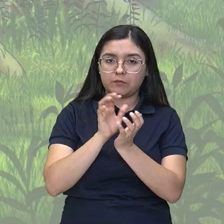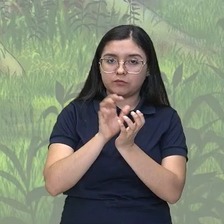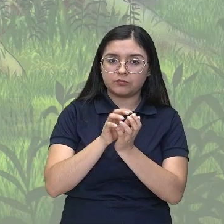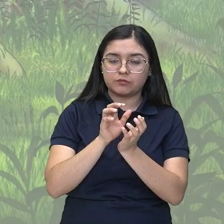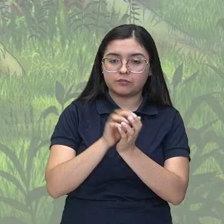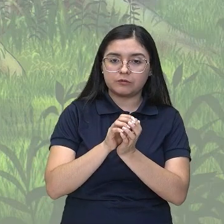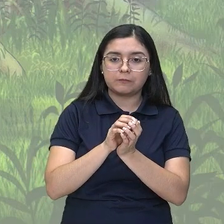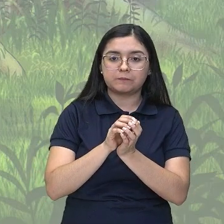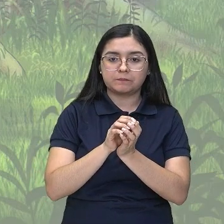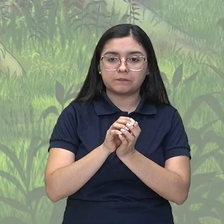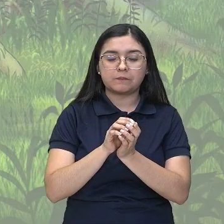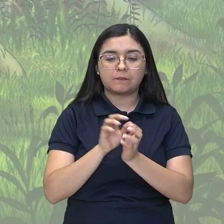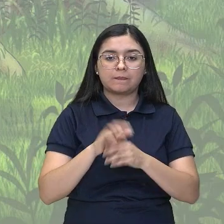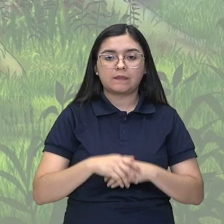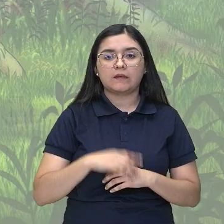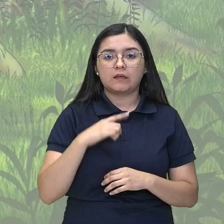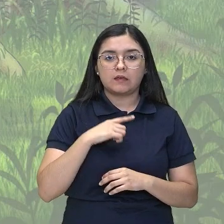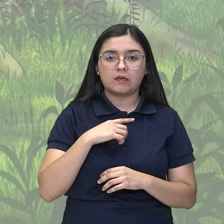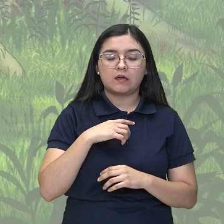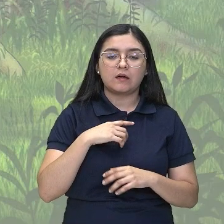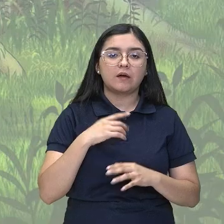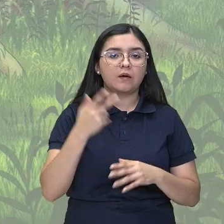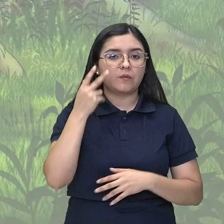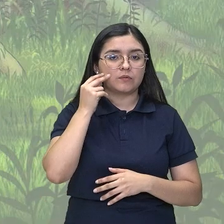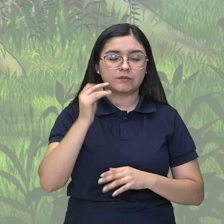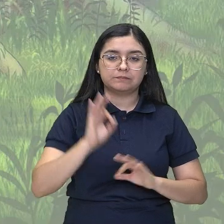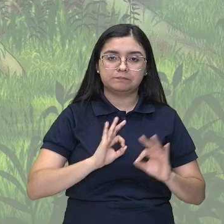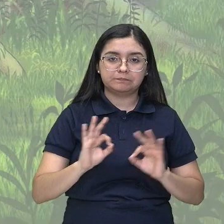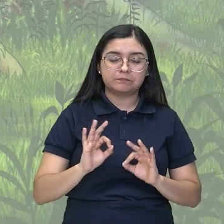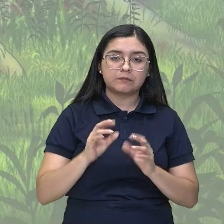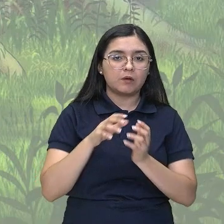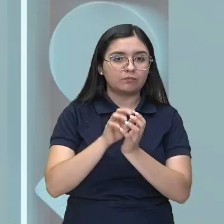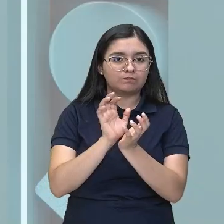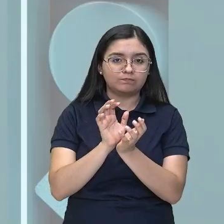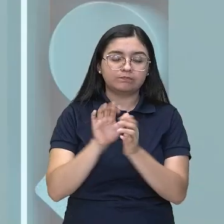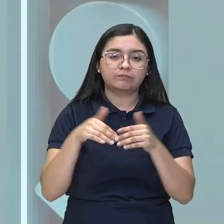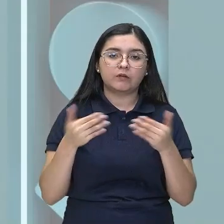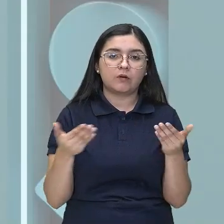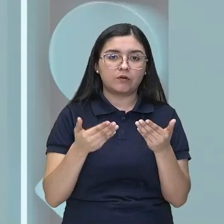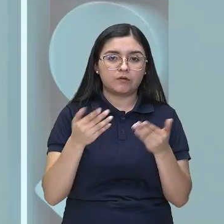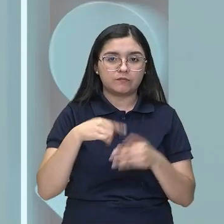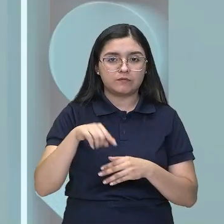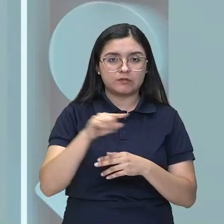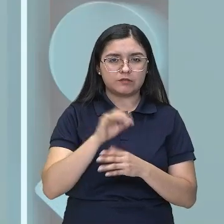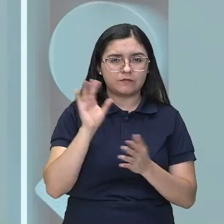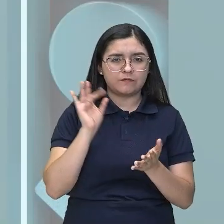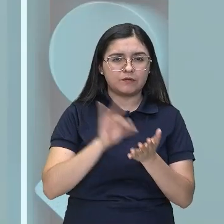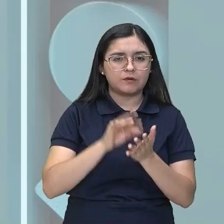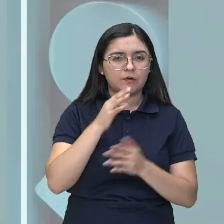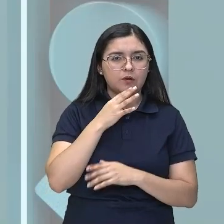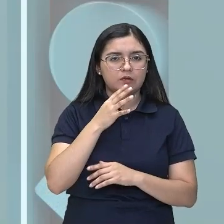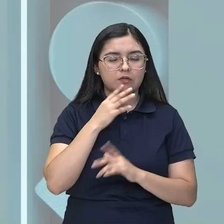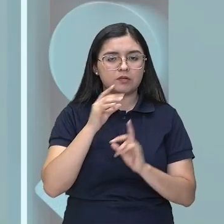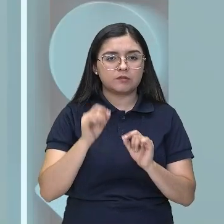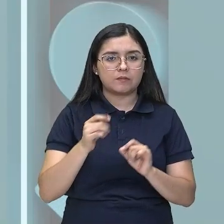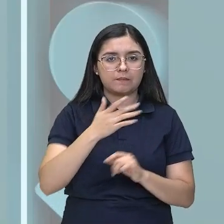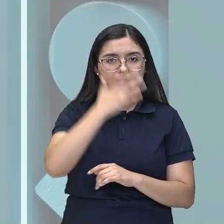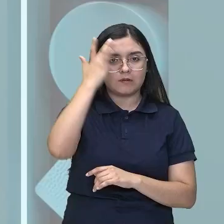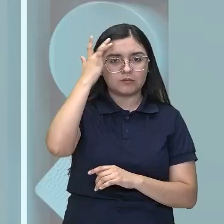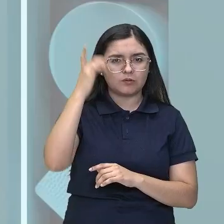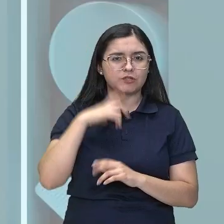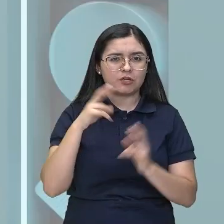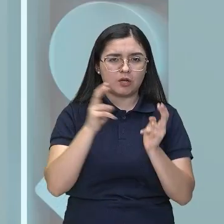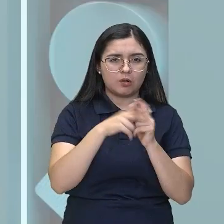de modo que a onça não pudesse abrir a boca. E agora você vai me dizer se você realmente conhece alguém que já lutou com uma